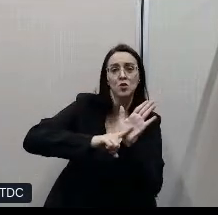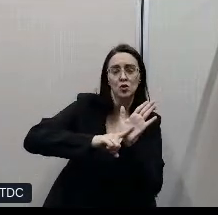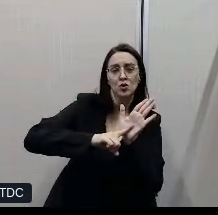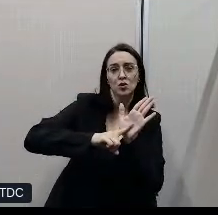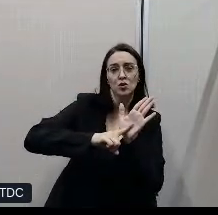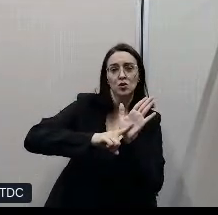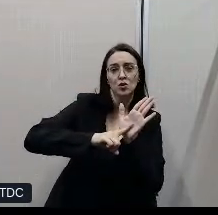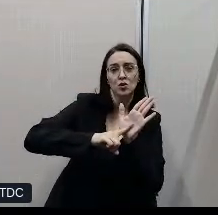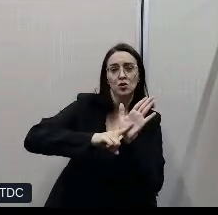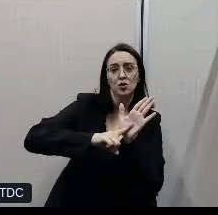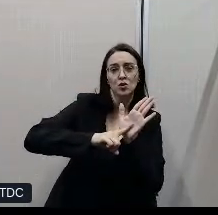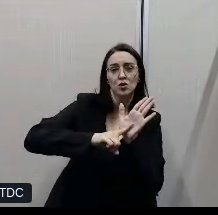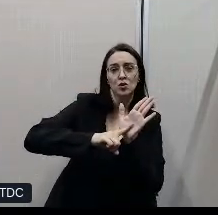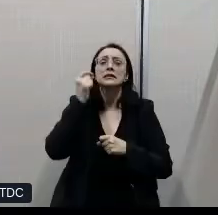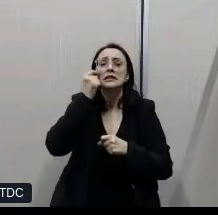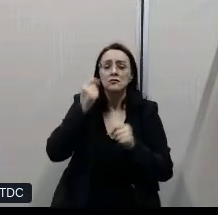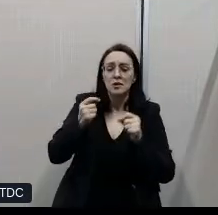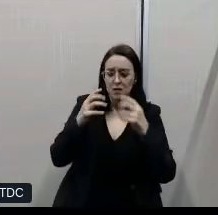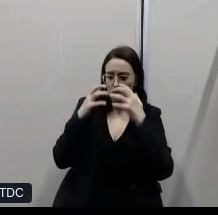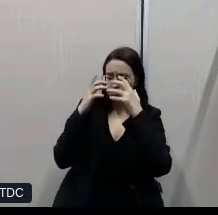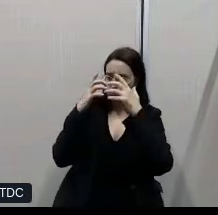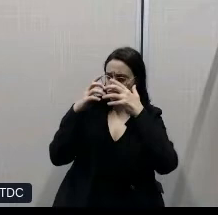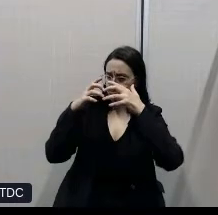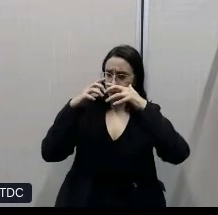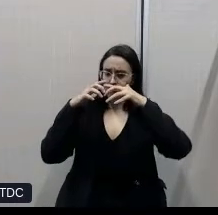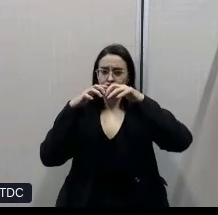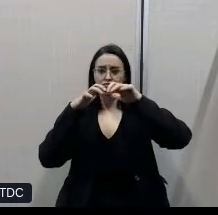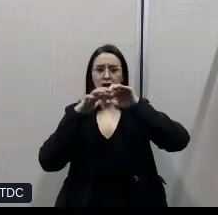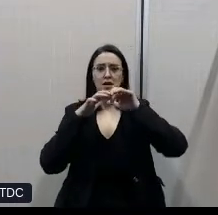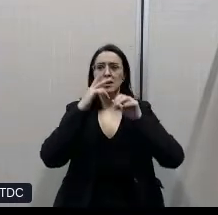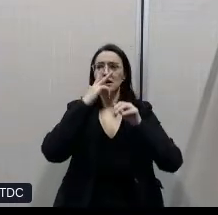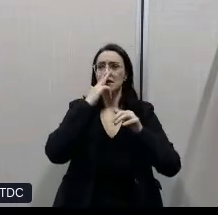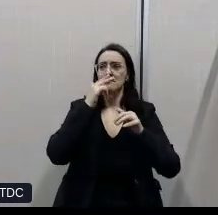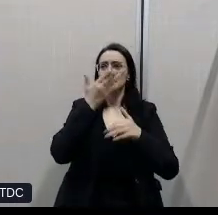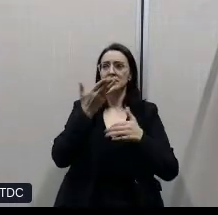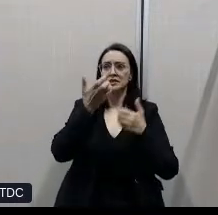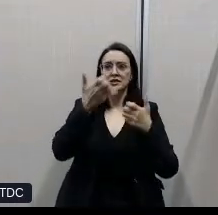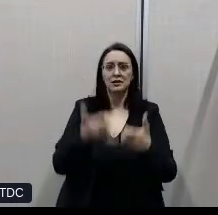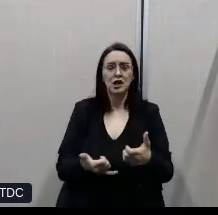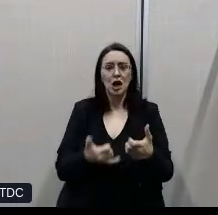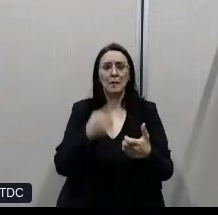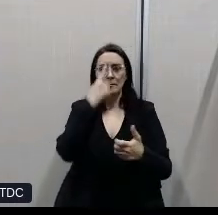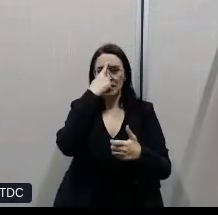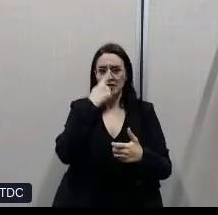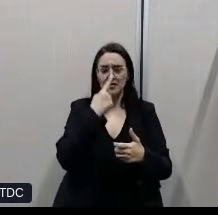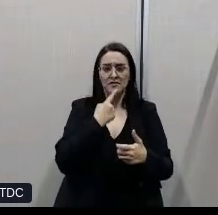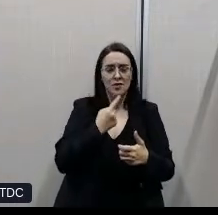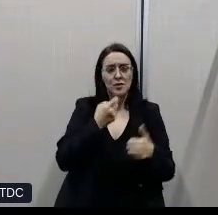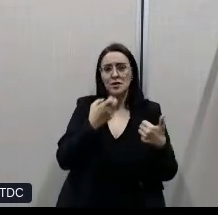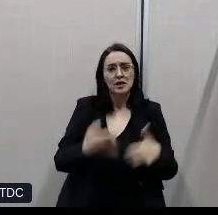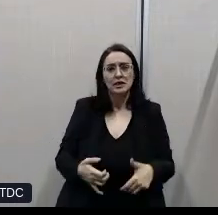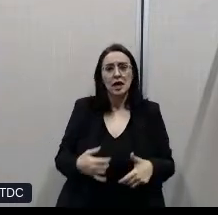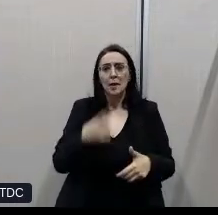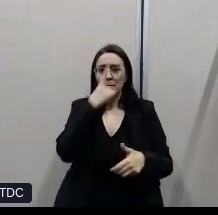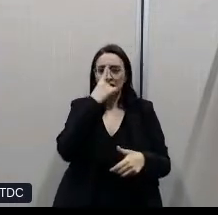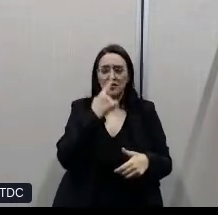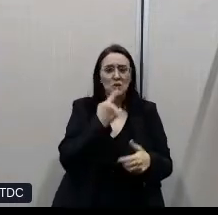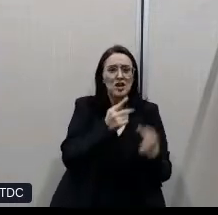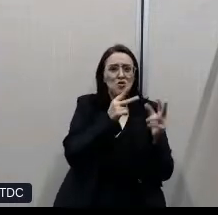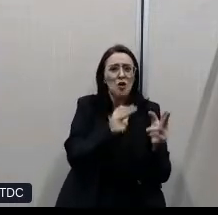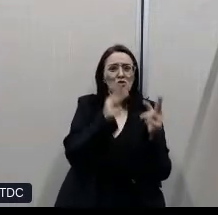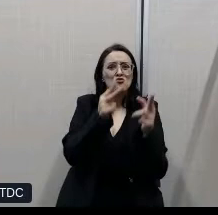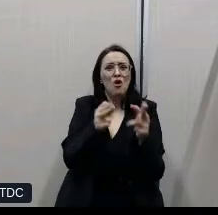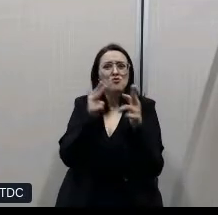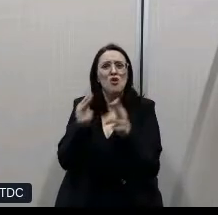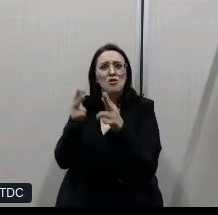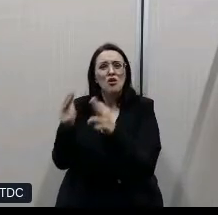gente tem pessoas que são sempre com o mesmo perfil, pode ir para o próximo slide que eu vou trazer qual é esse perfil. As pessoas que têm esse perfil que vem